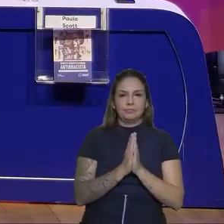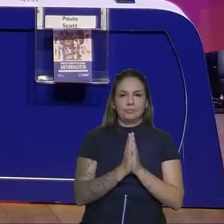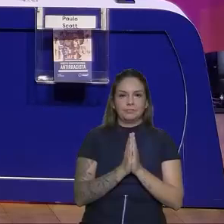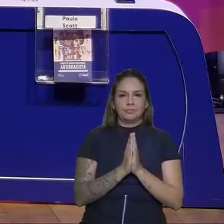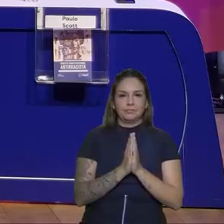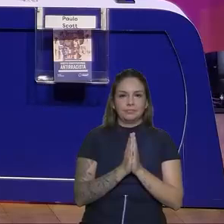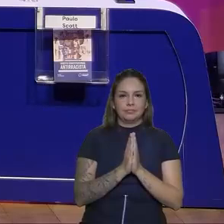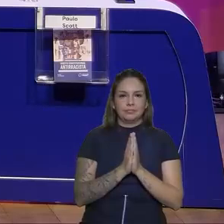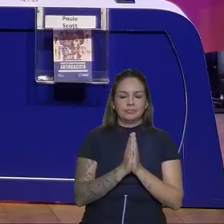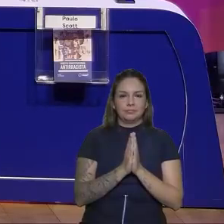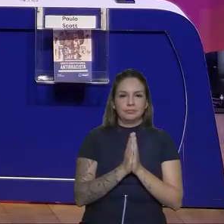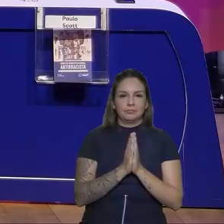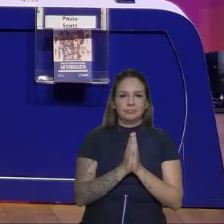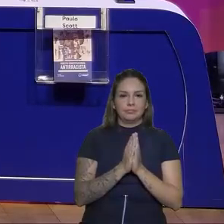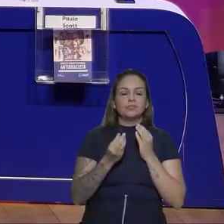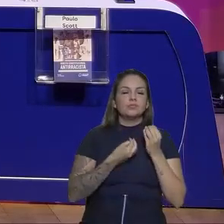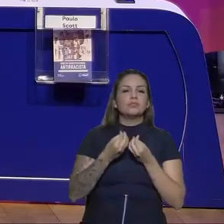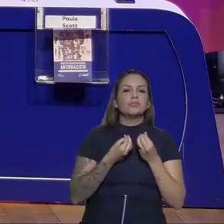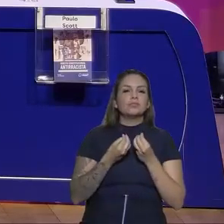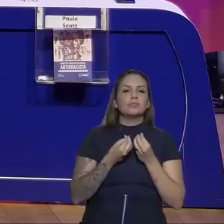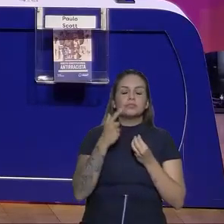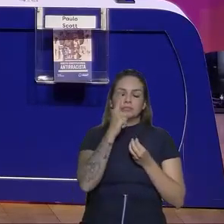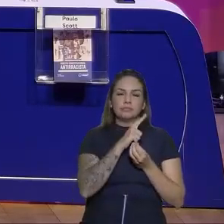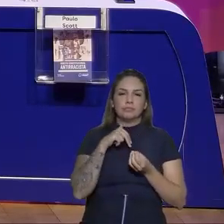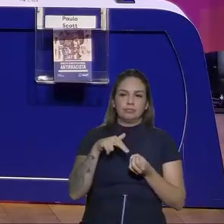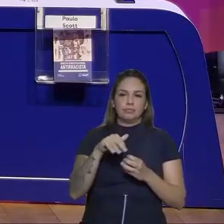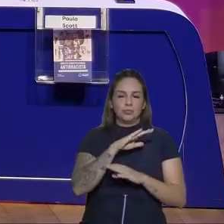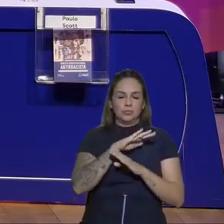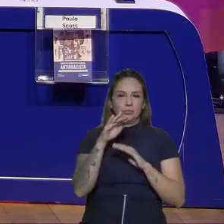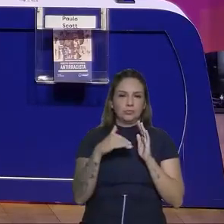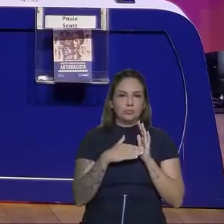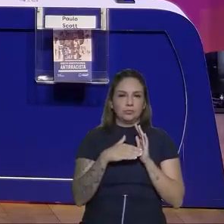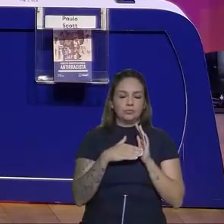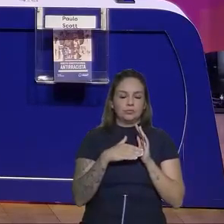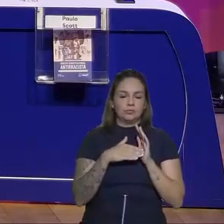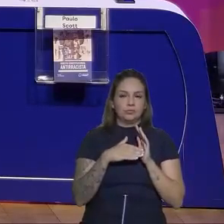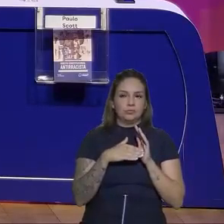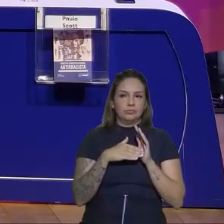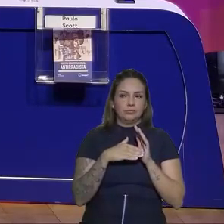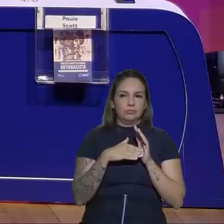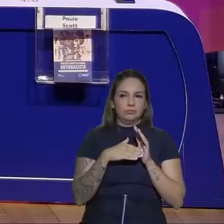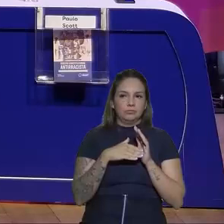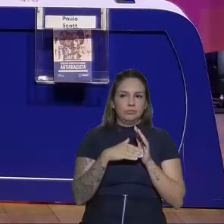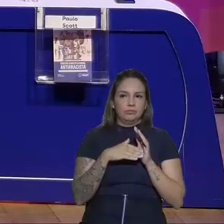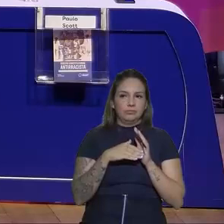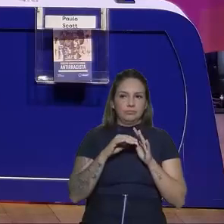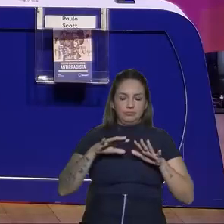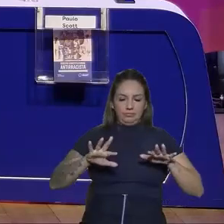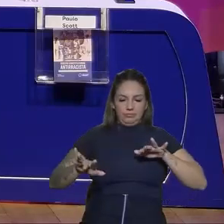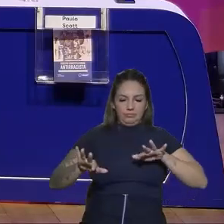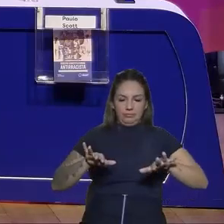A Cidinha, a mesma coisa, quer dizer, como é que consegue andar com todos esses tentáculos, né?